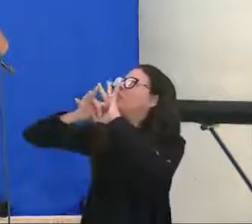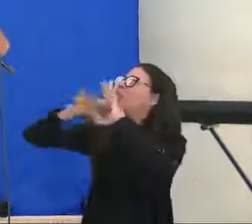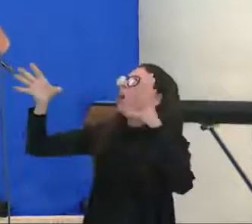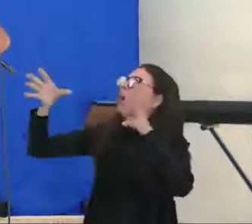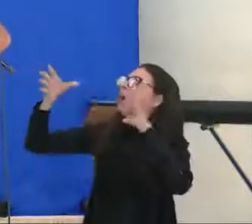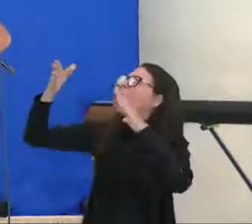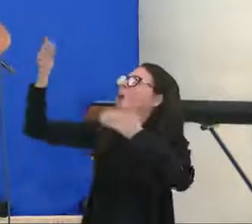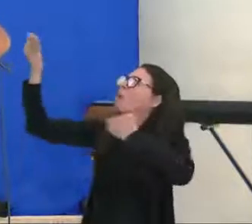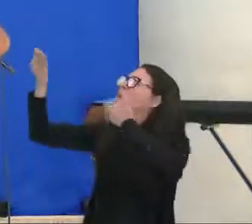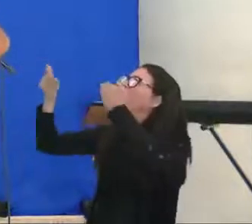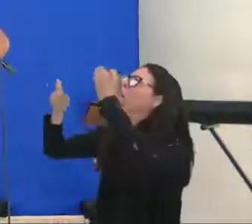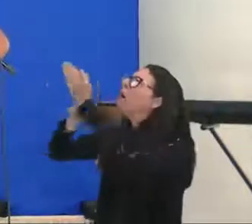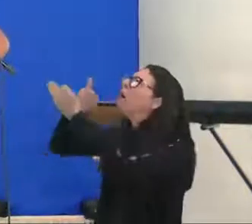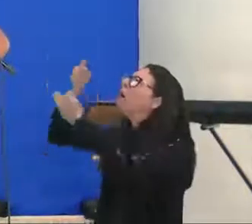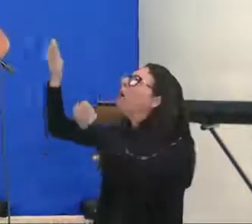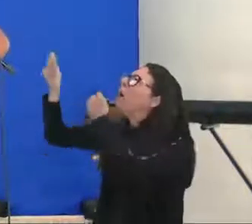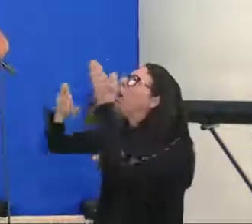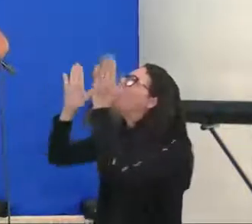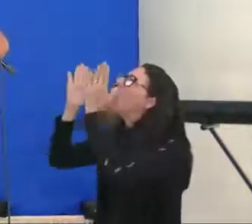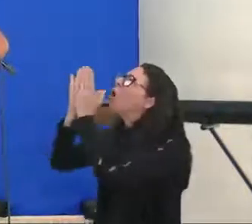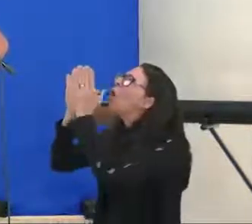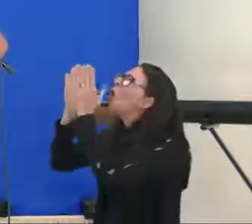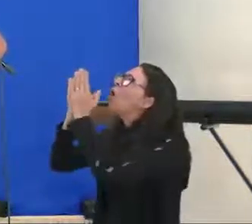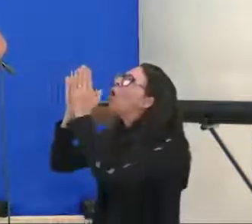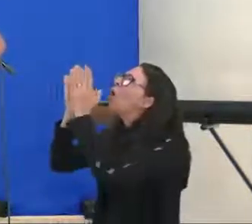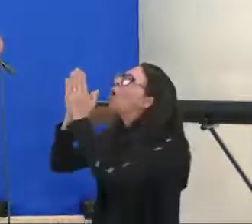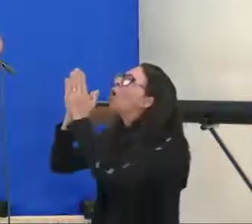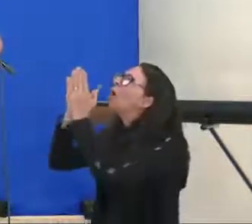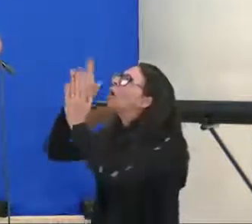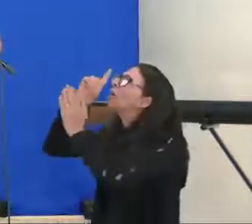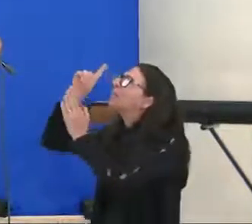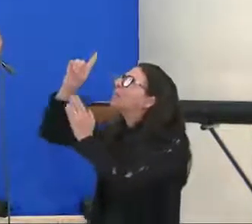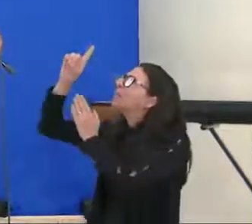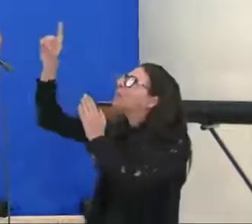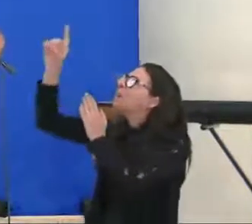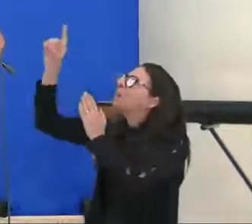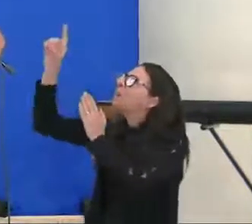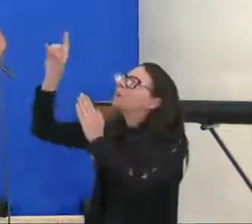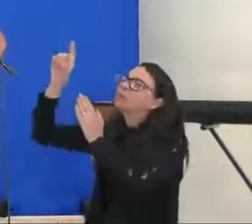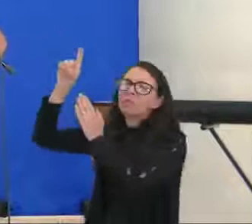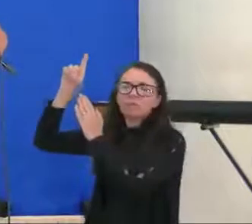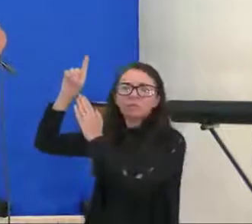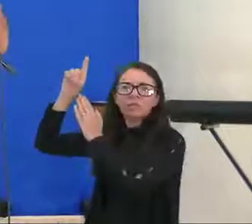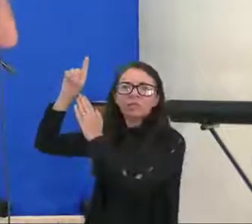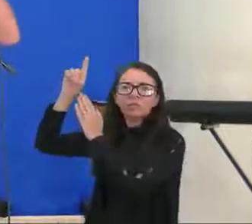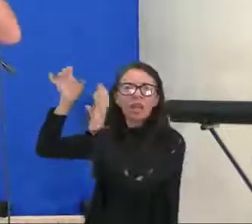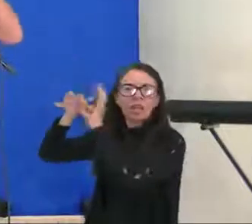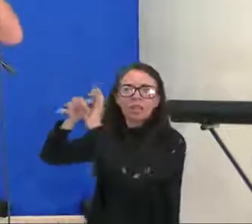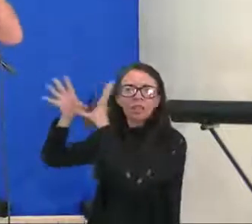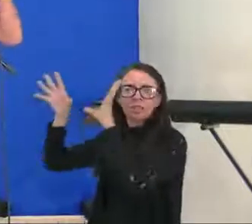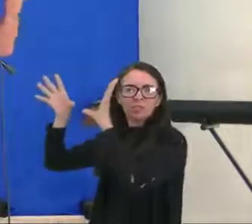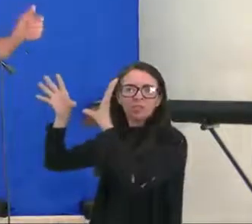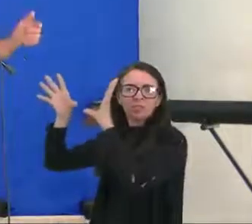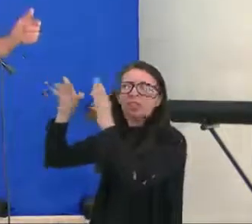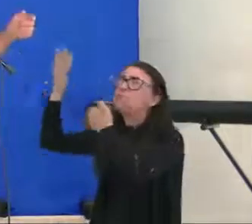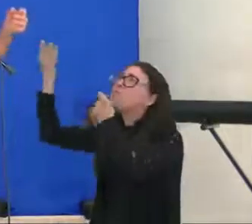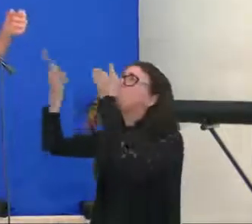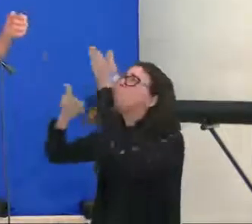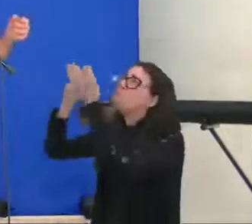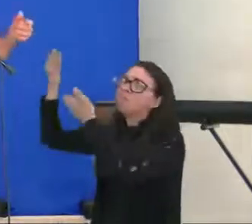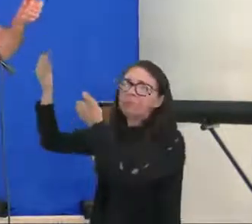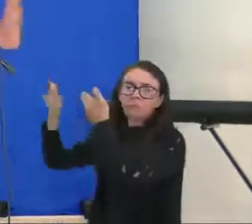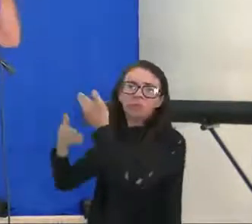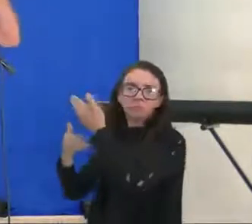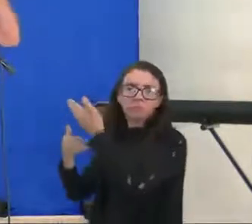Santo, depois do Pentecostes, depois de 50 dias, viesse sobre o povo. Então entendemos que aquele